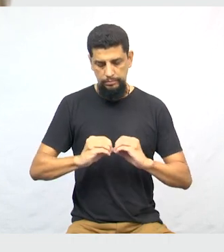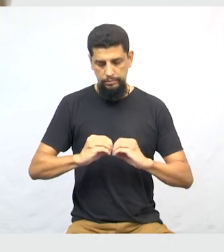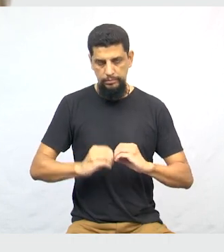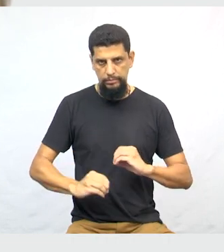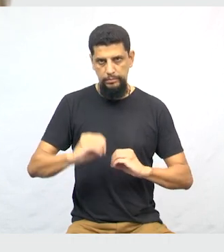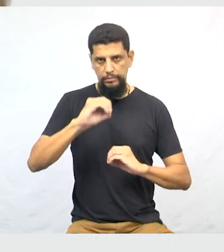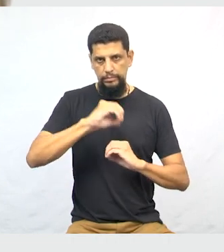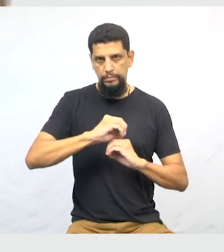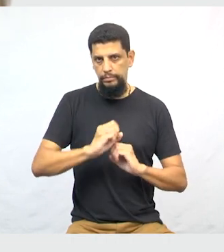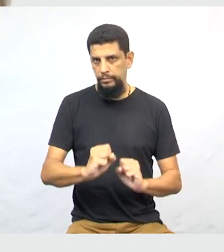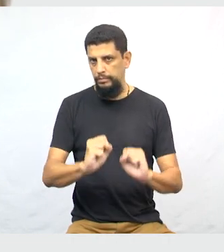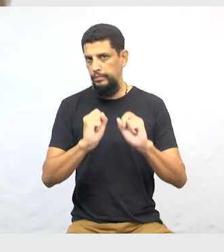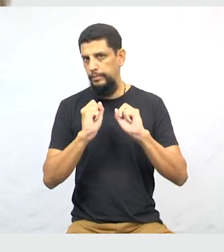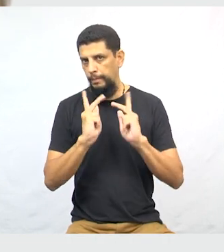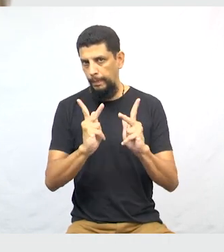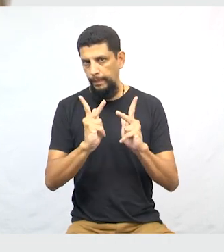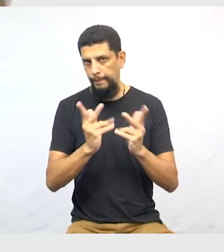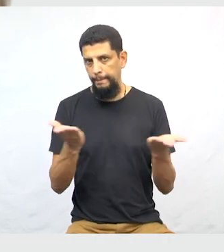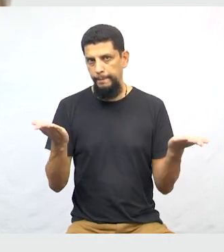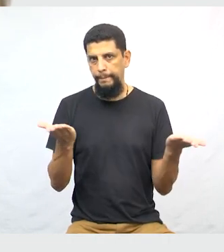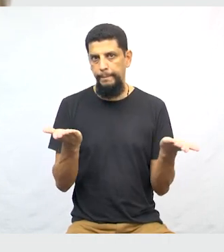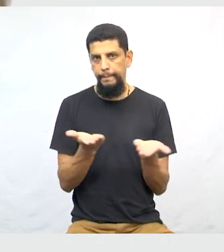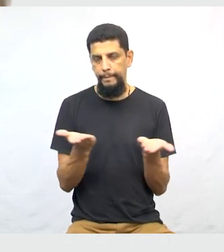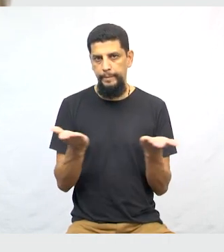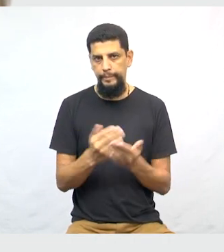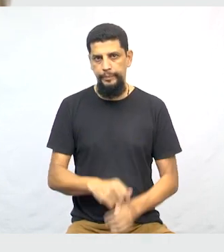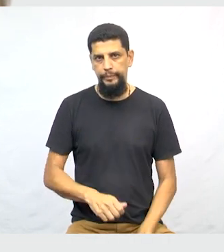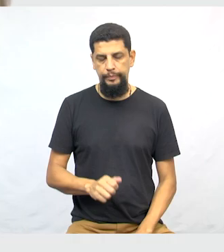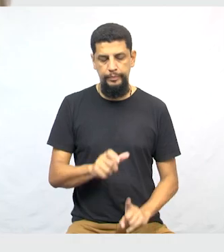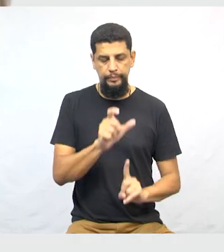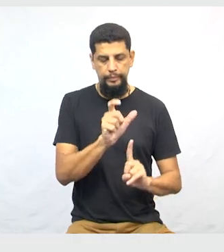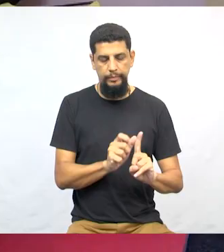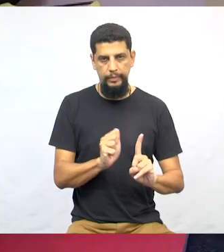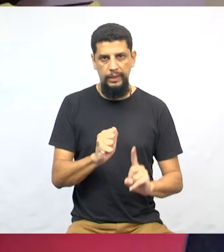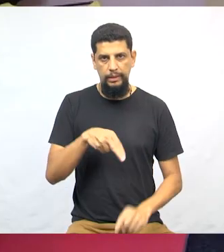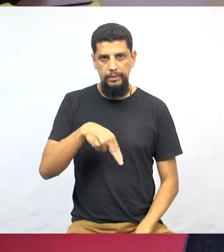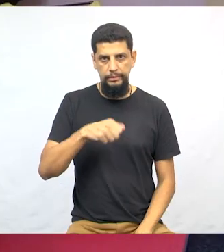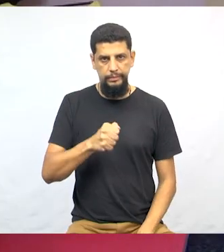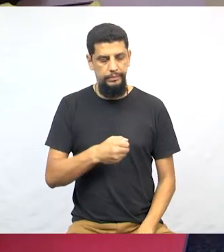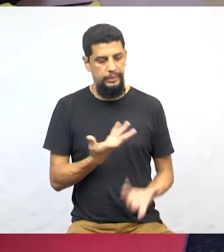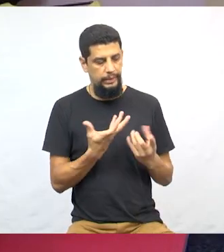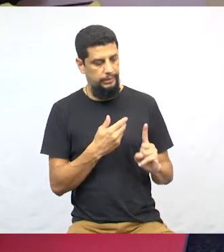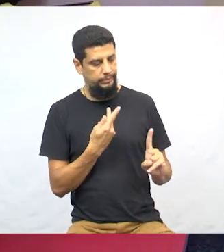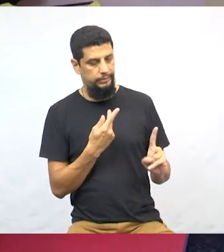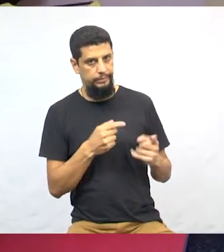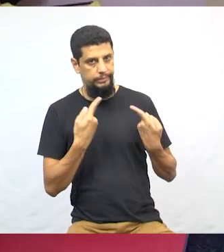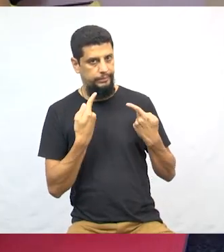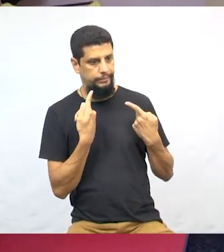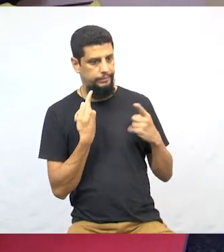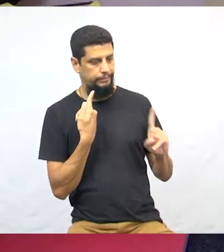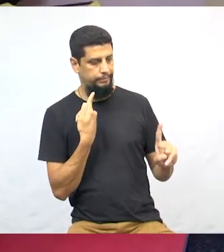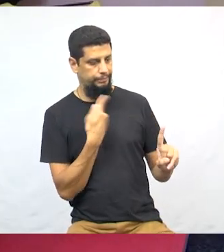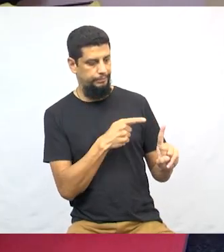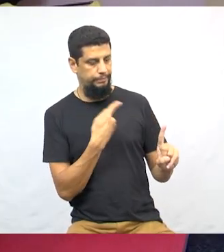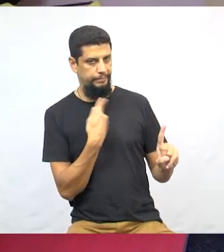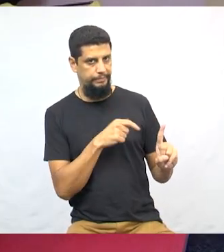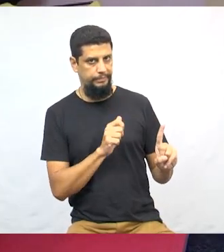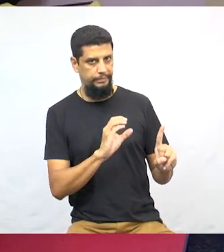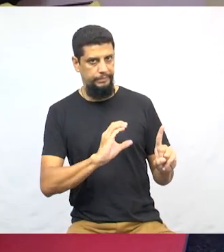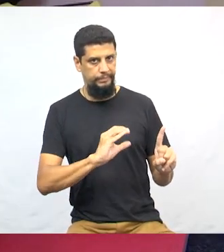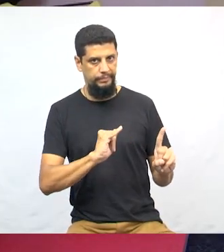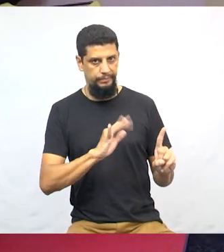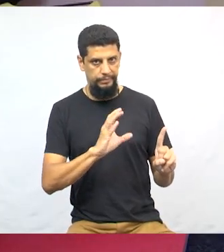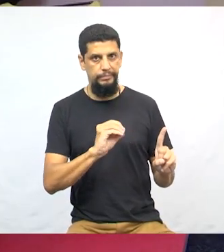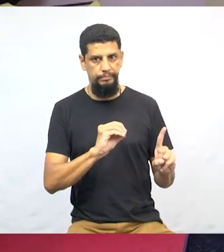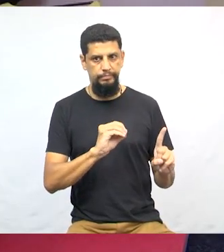vermelha. Certo? Mas agora a Ana também quer desafiar o Caio. Será